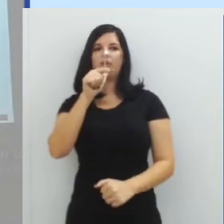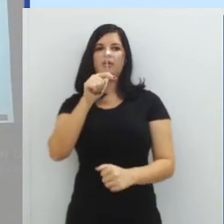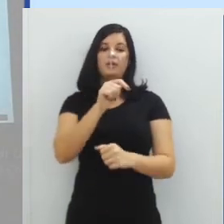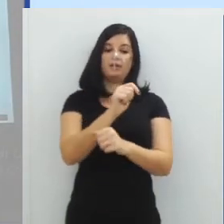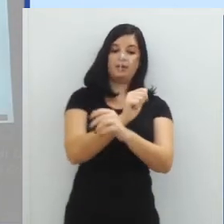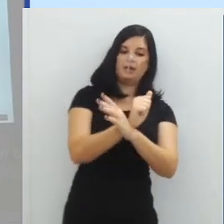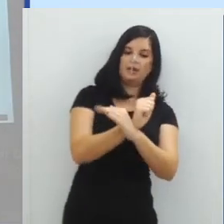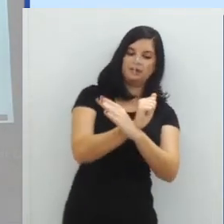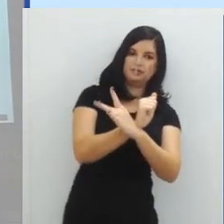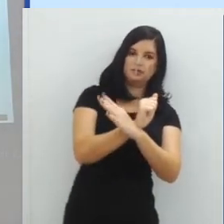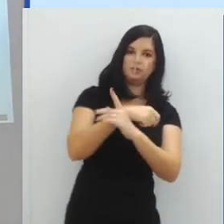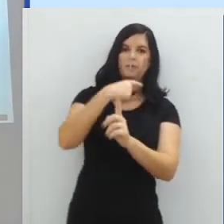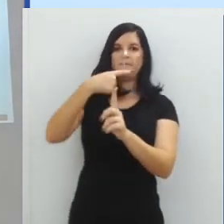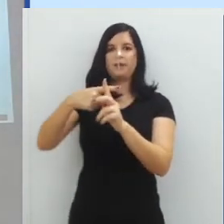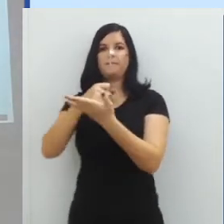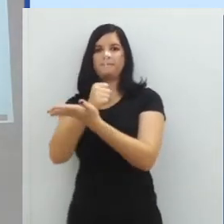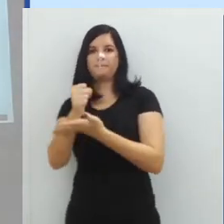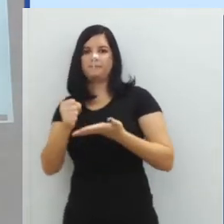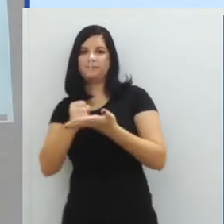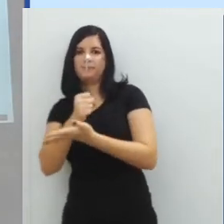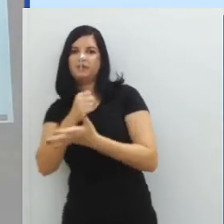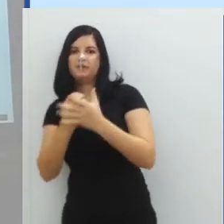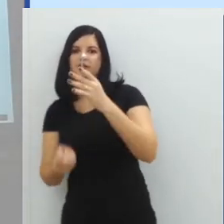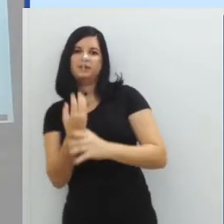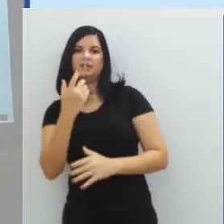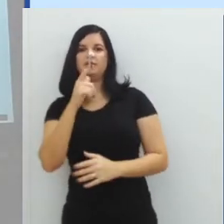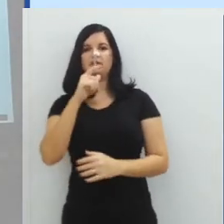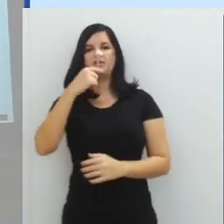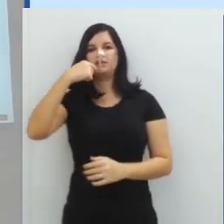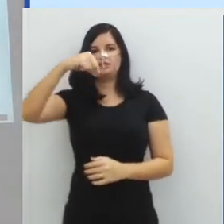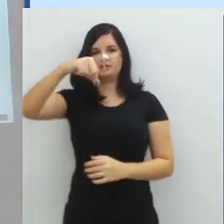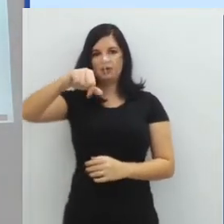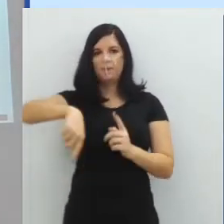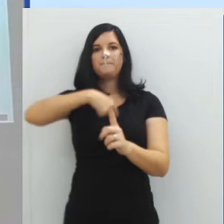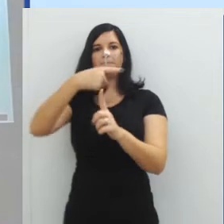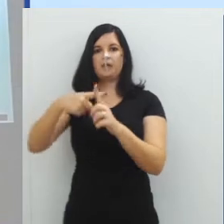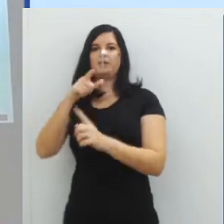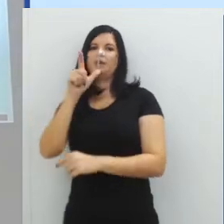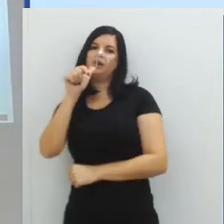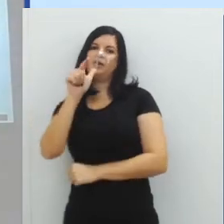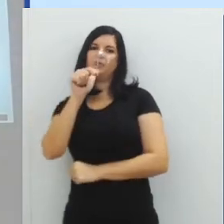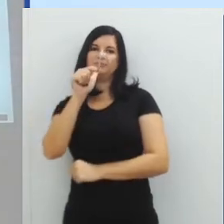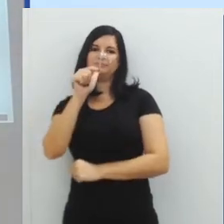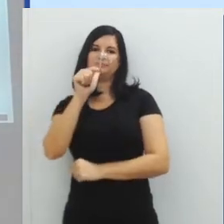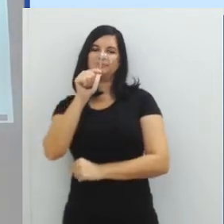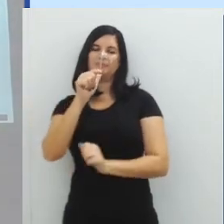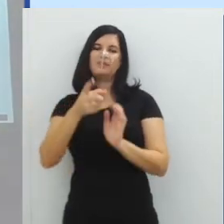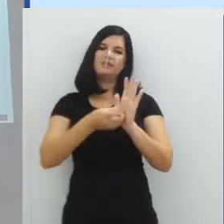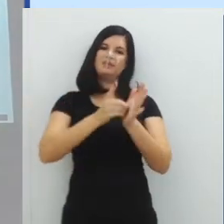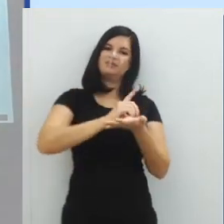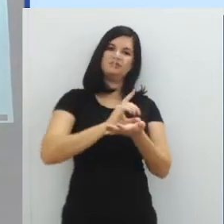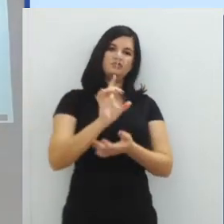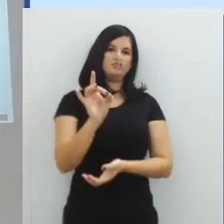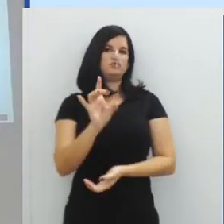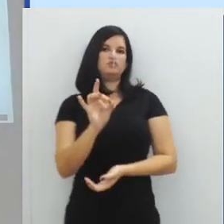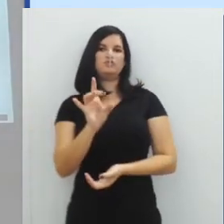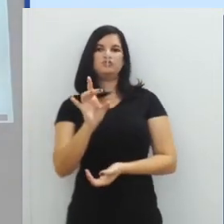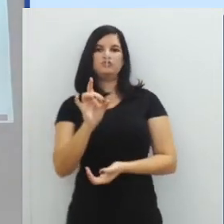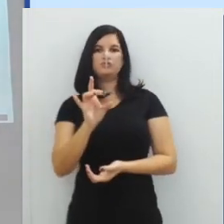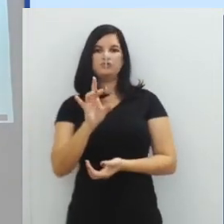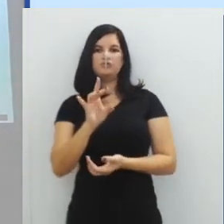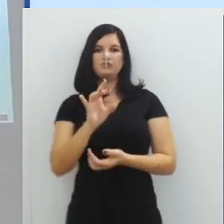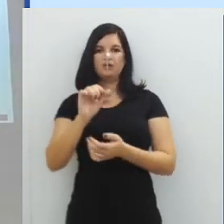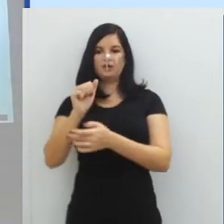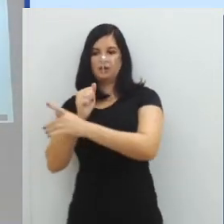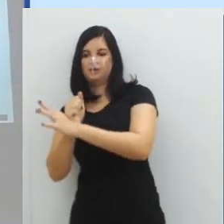base, eu vou ter a formação de um sal mais água. Antes eu tinha uma solução onde eu tinha uma